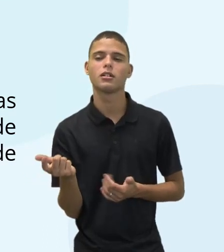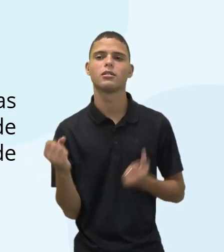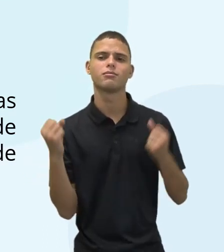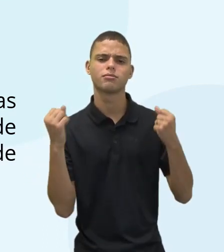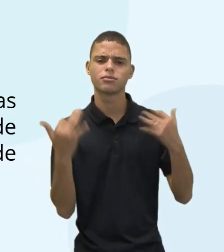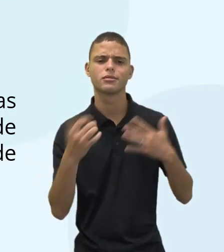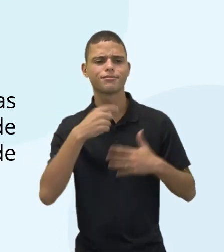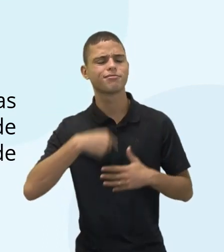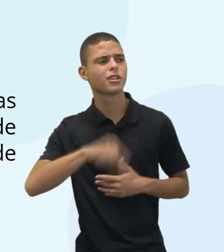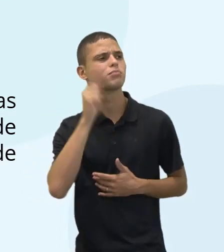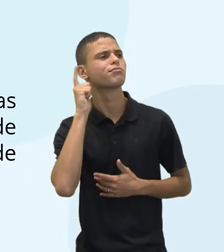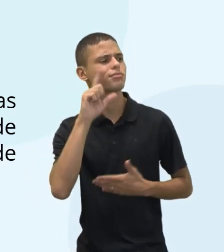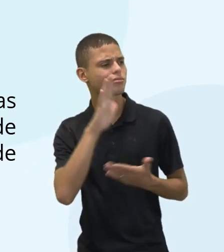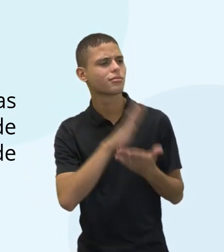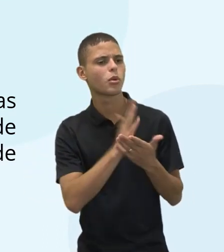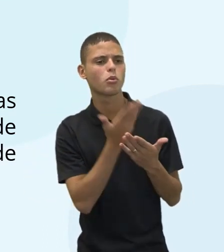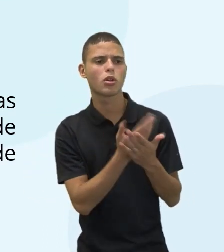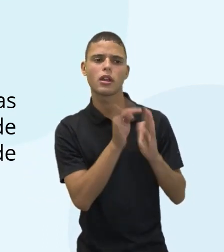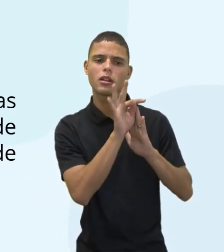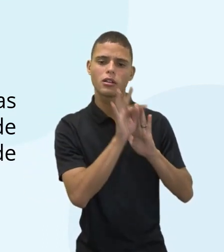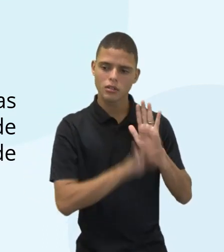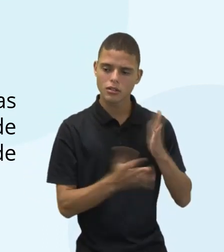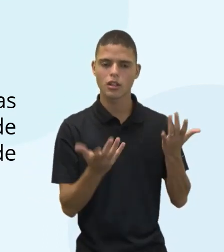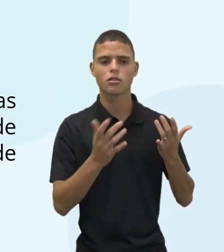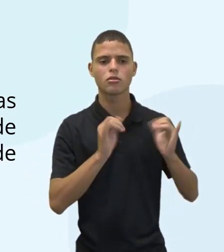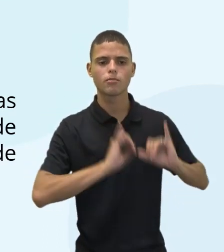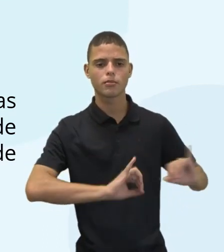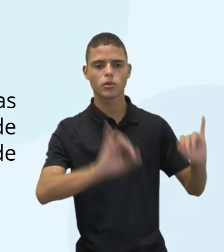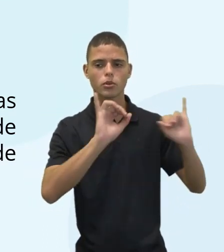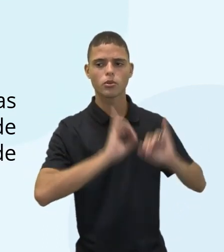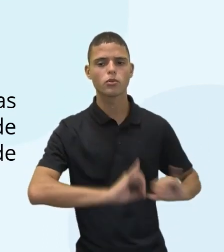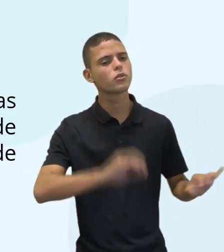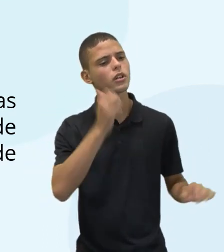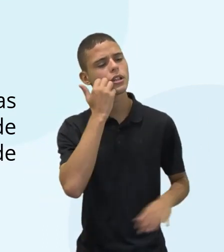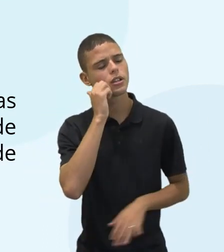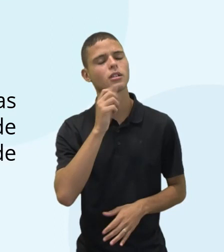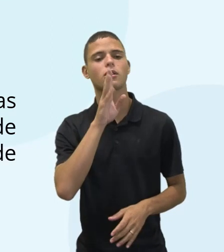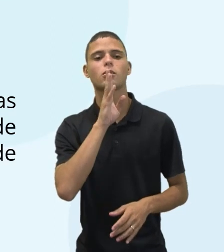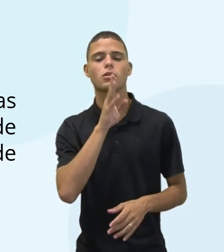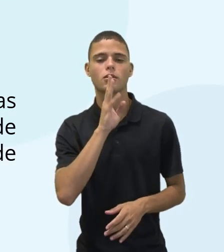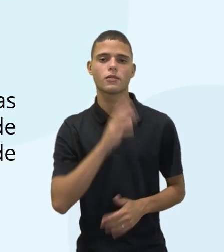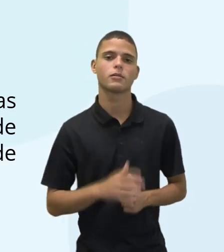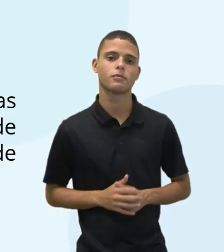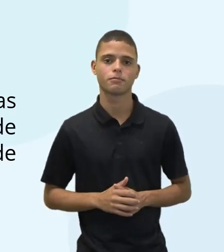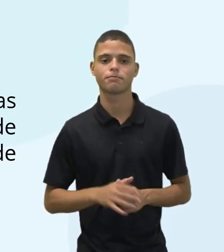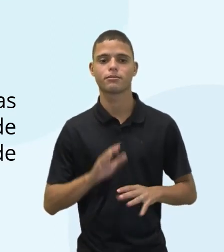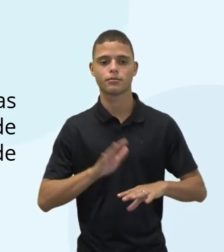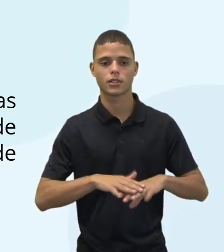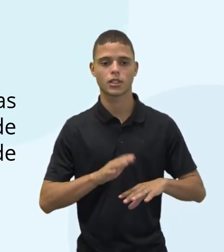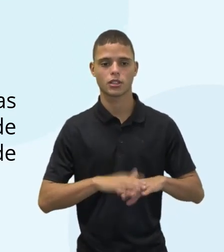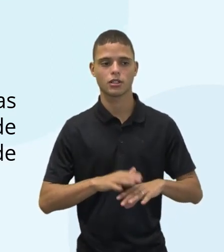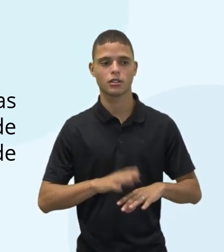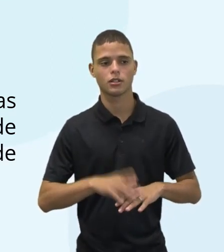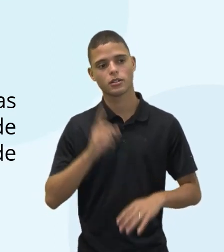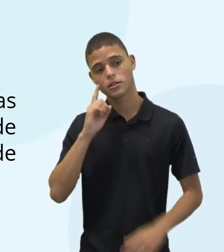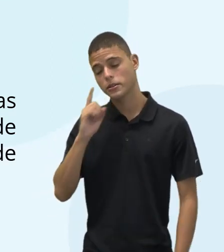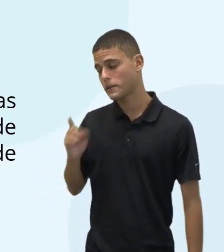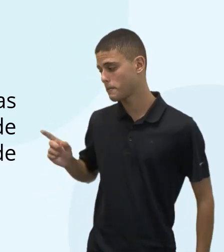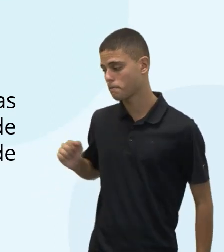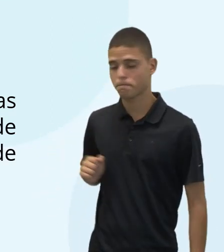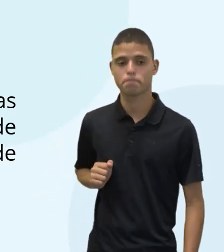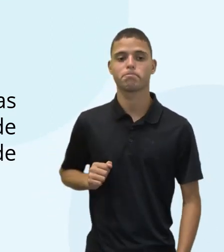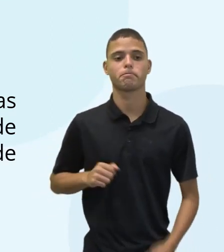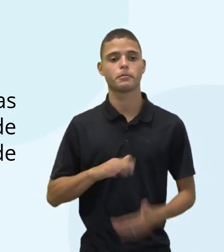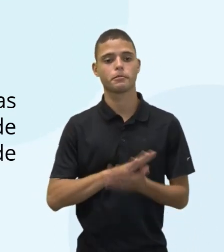consegue interpretar textos de divulgação científica e reconhecê-los, né? E em matemática, estou falando de progressão geométrica,